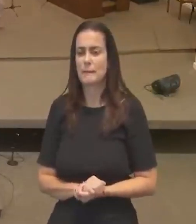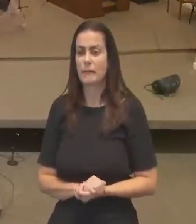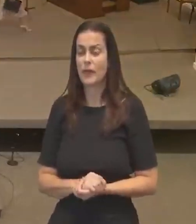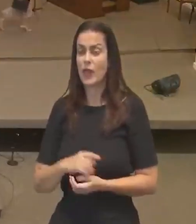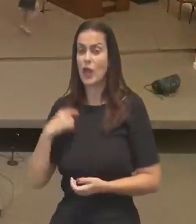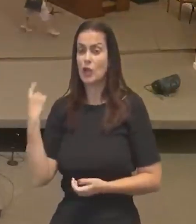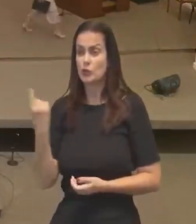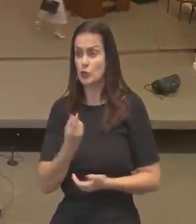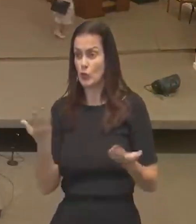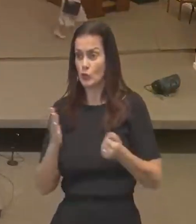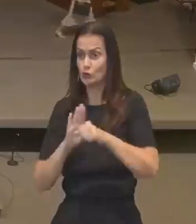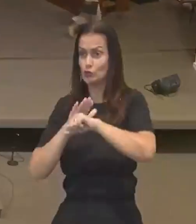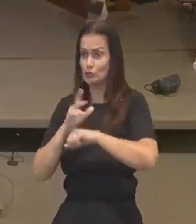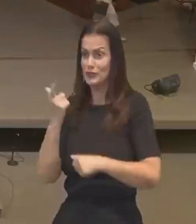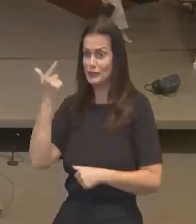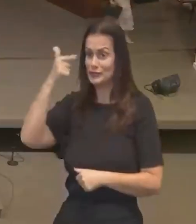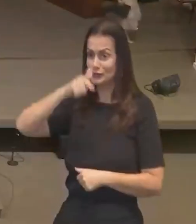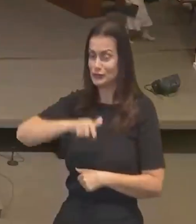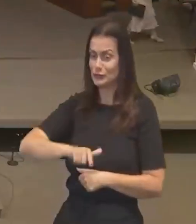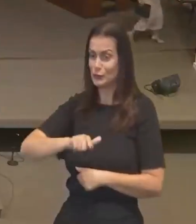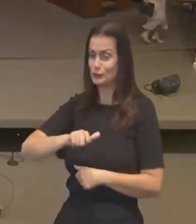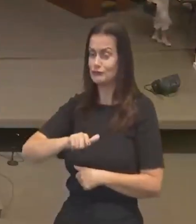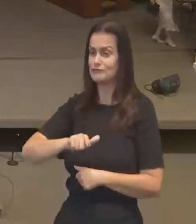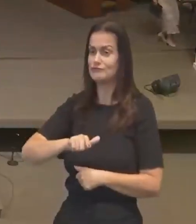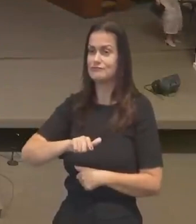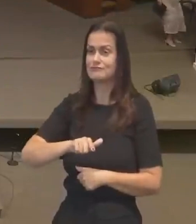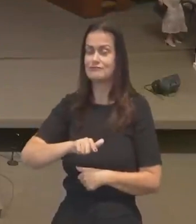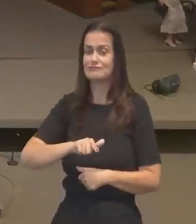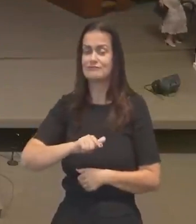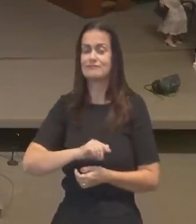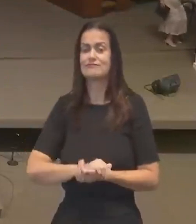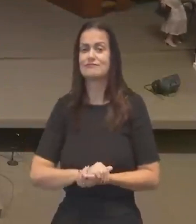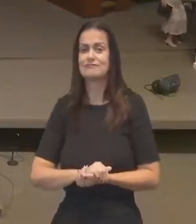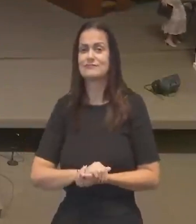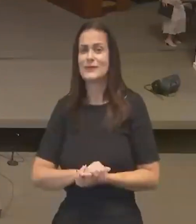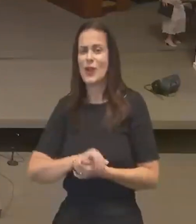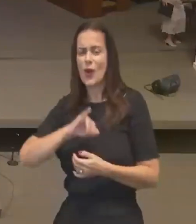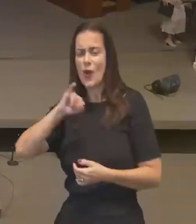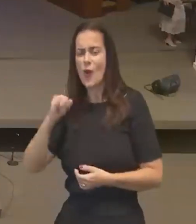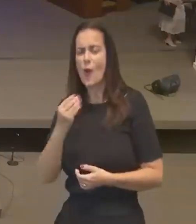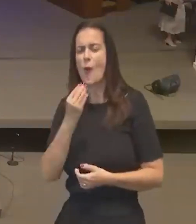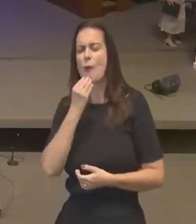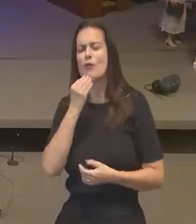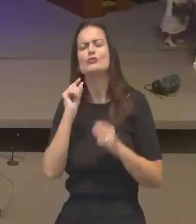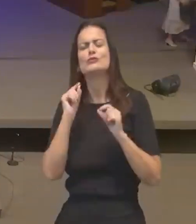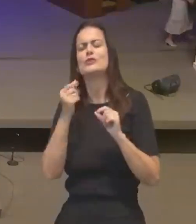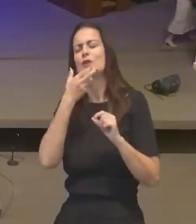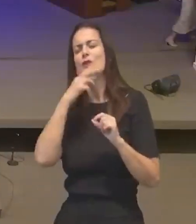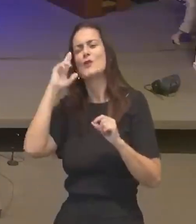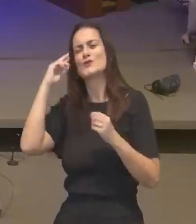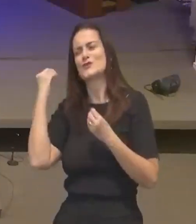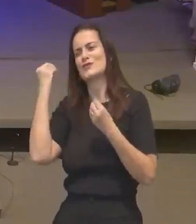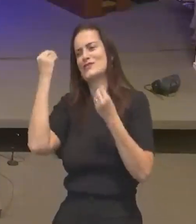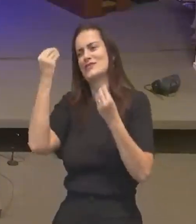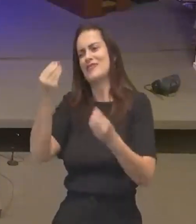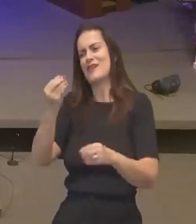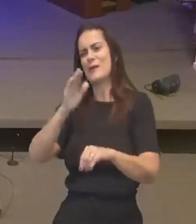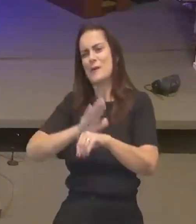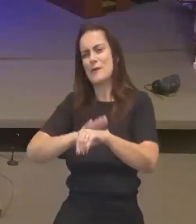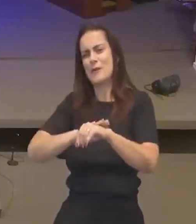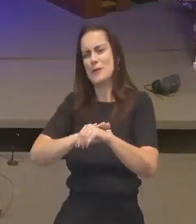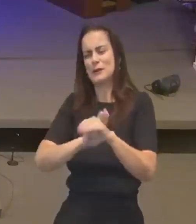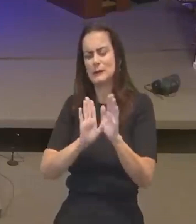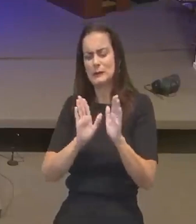Estamos aqui nessa manhã, mais uma vez, diante dessa oportunidade que o Senhor nos concede da meditação na